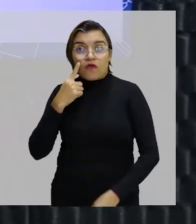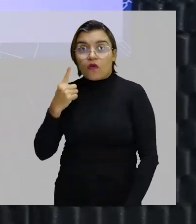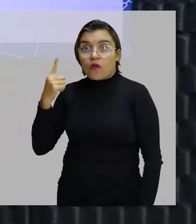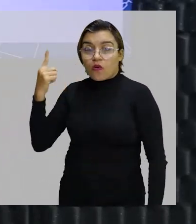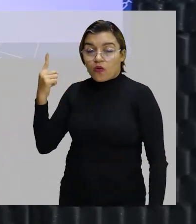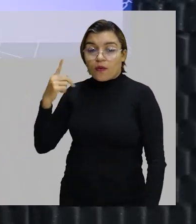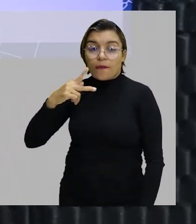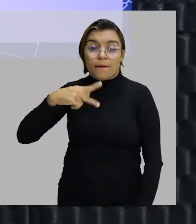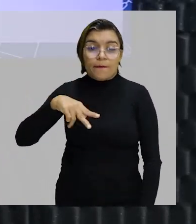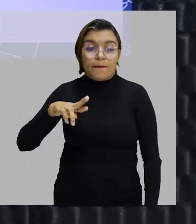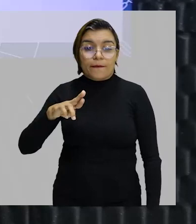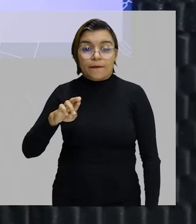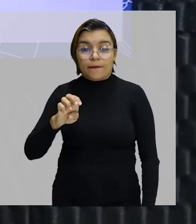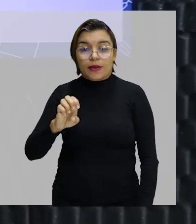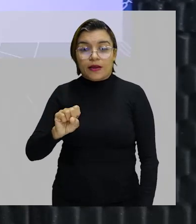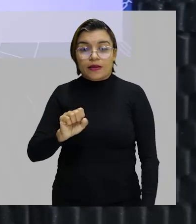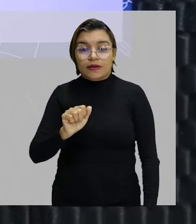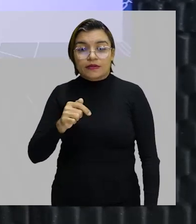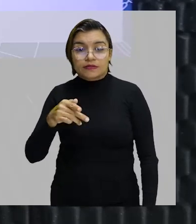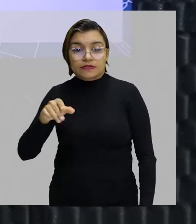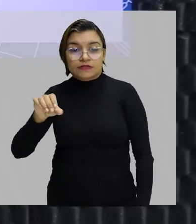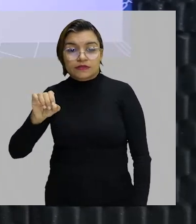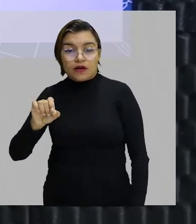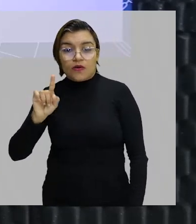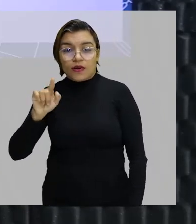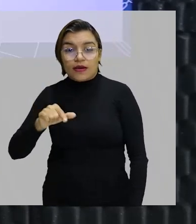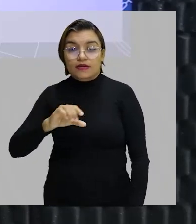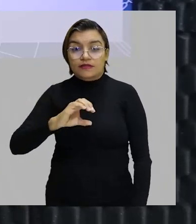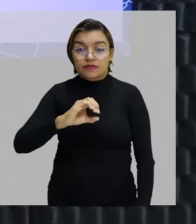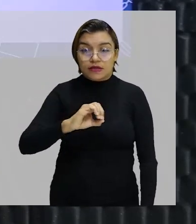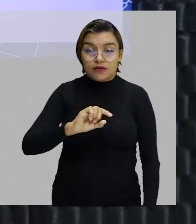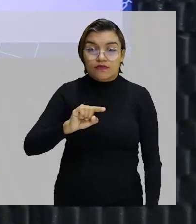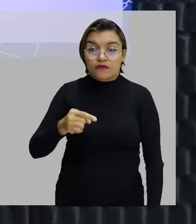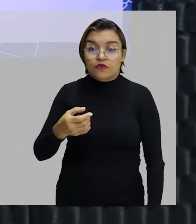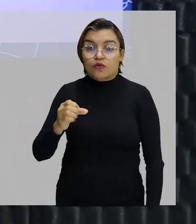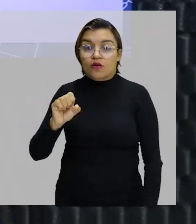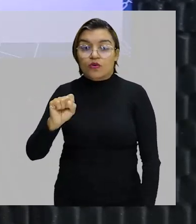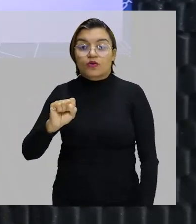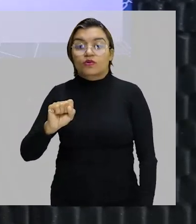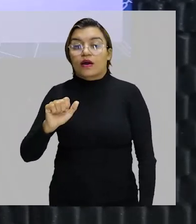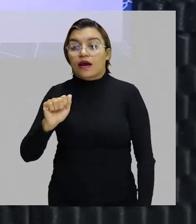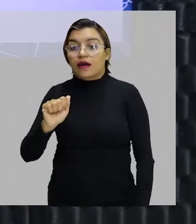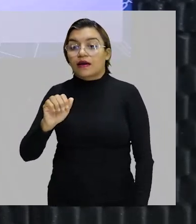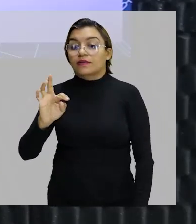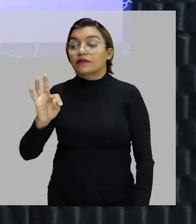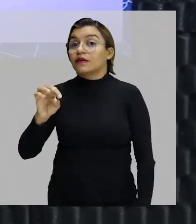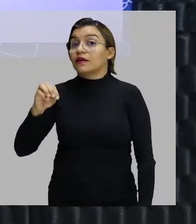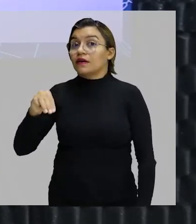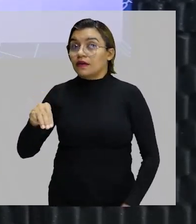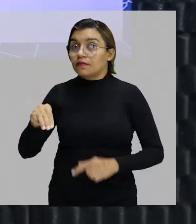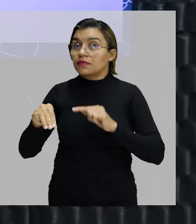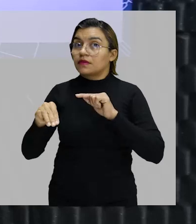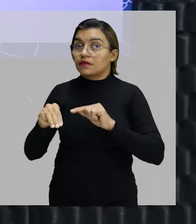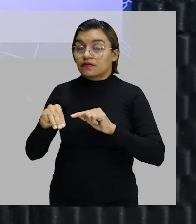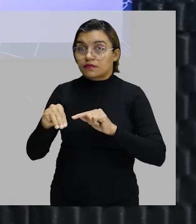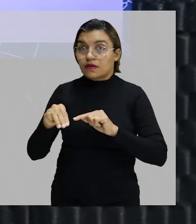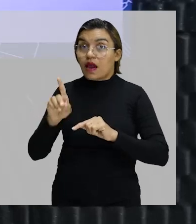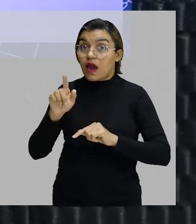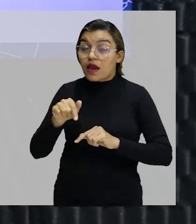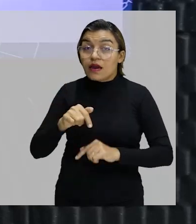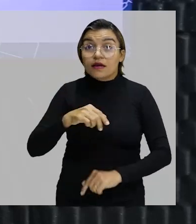em 0,8 atm. Então, não são as condições das